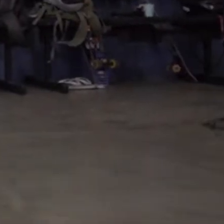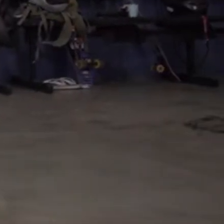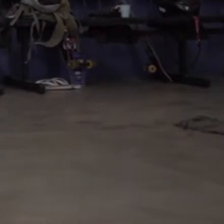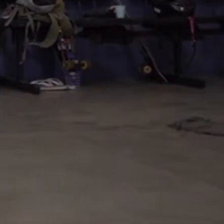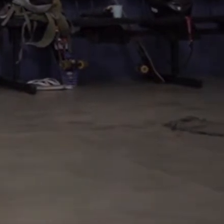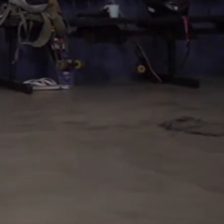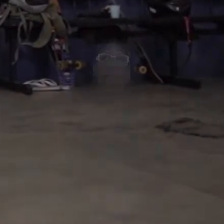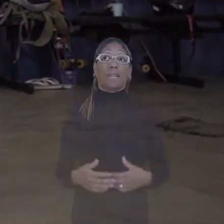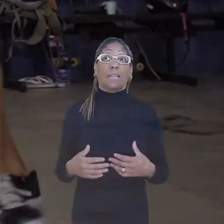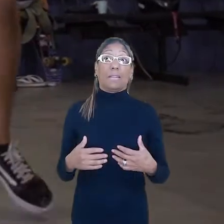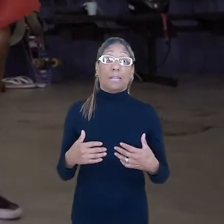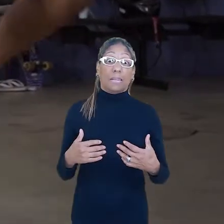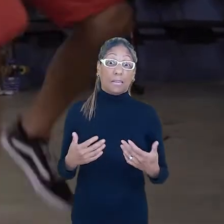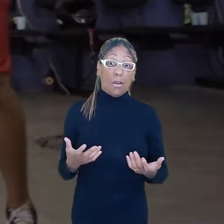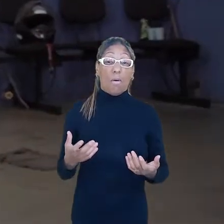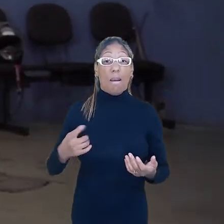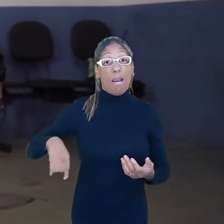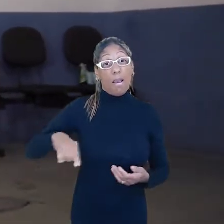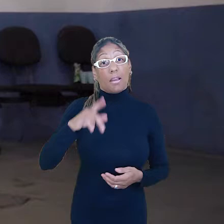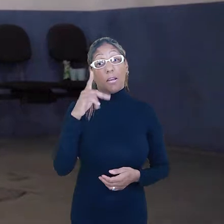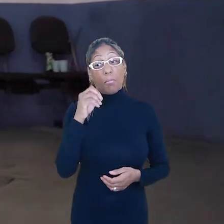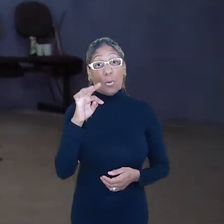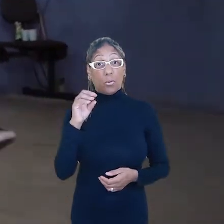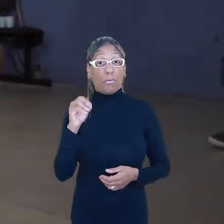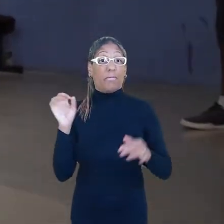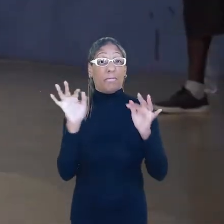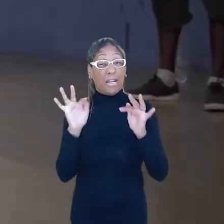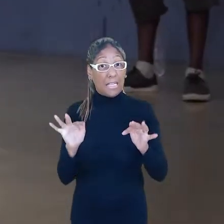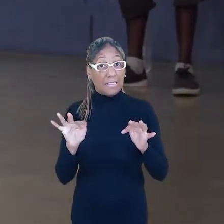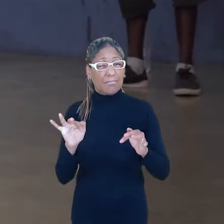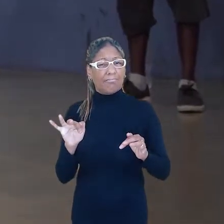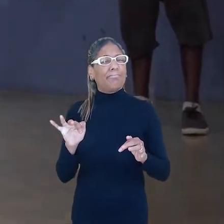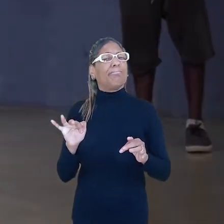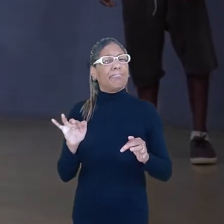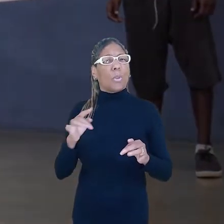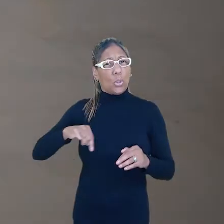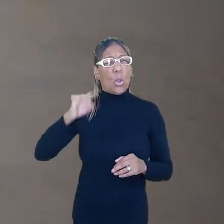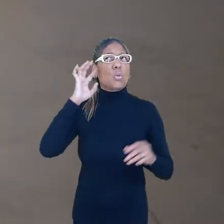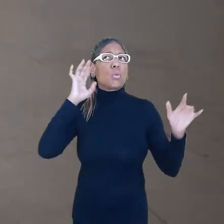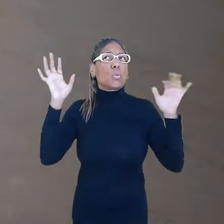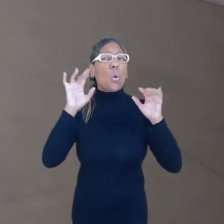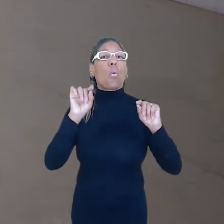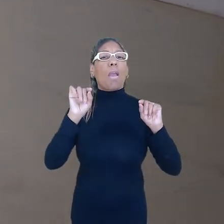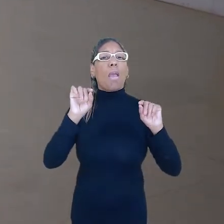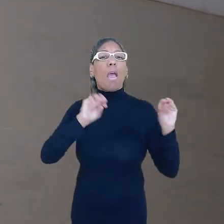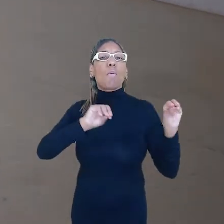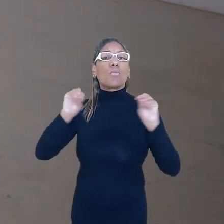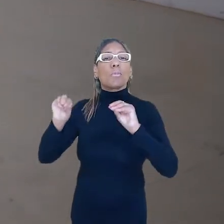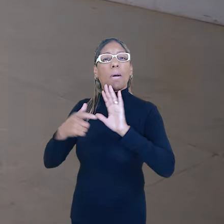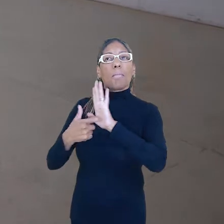João Paulo. A Crazy The Beat é o único grupo de break de Porto Feliz. E o nosso sonho é ir pra fora.